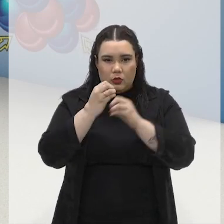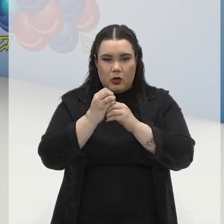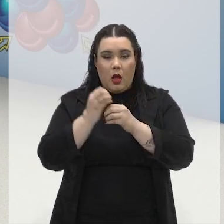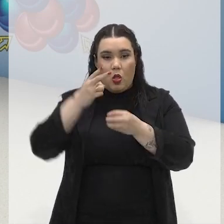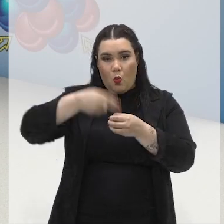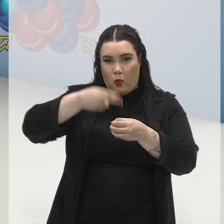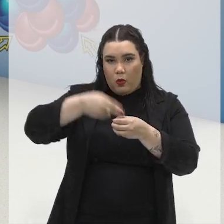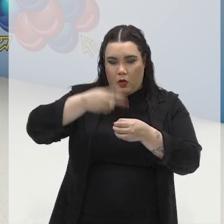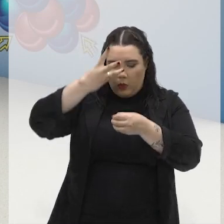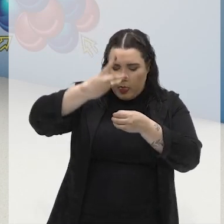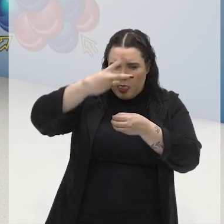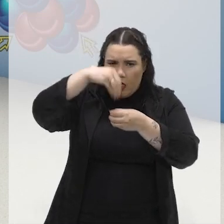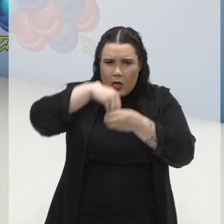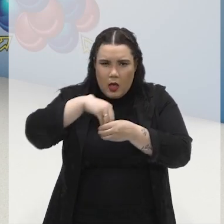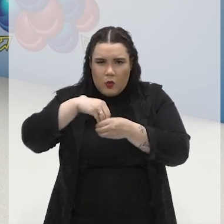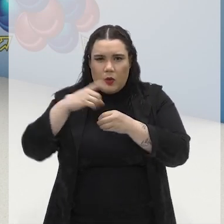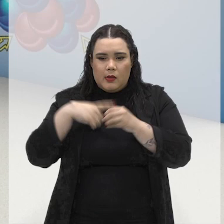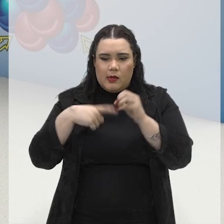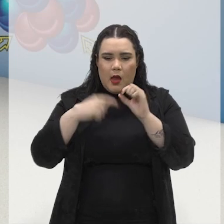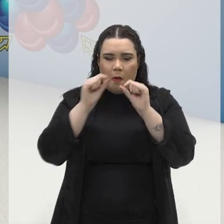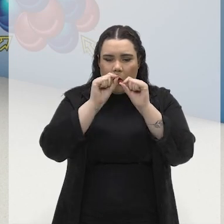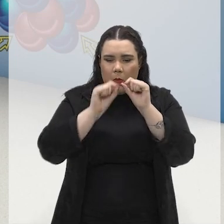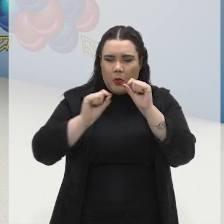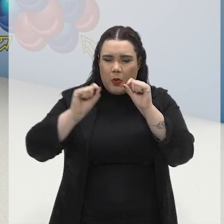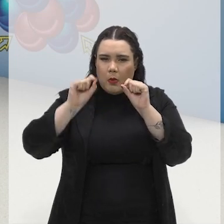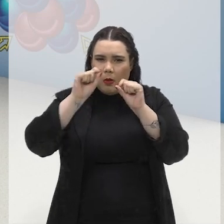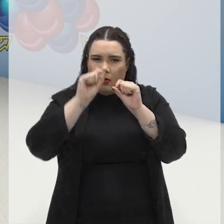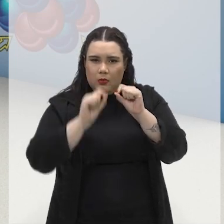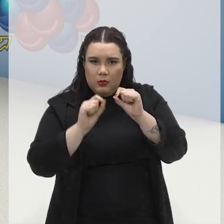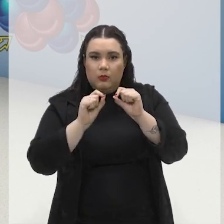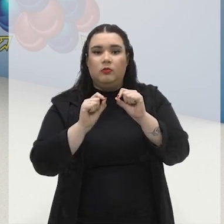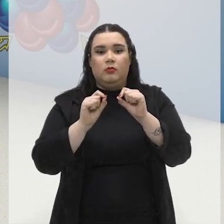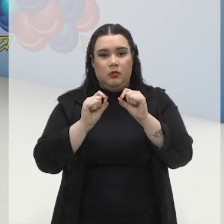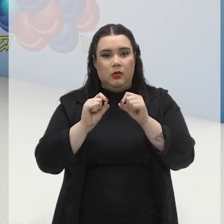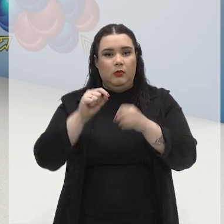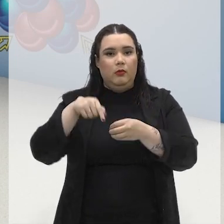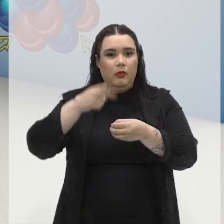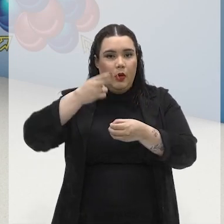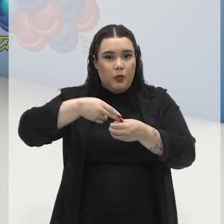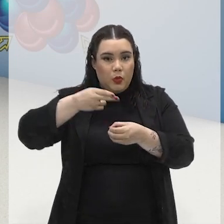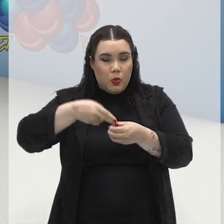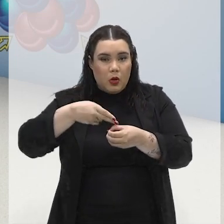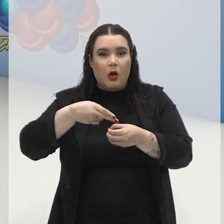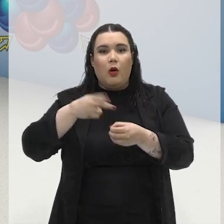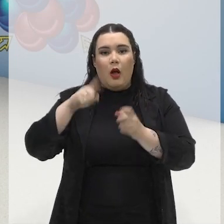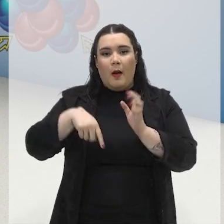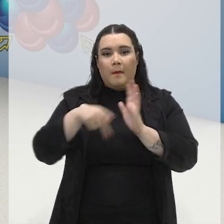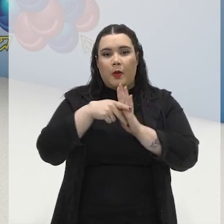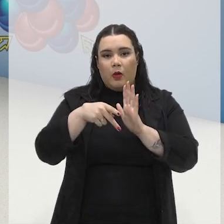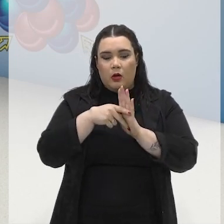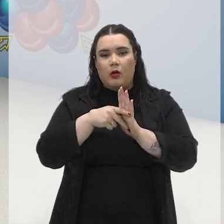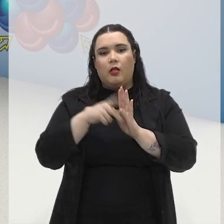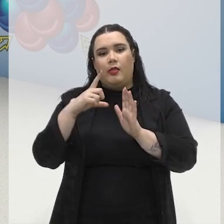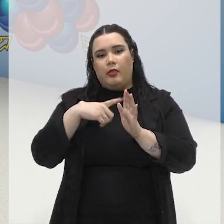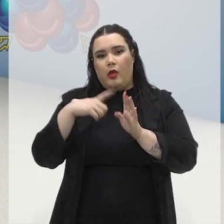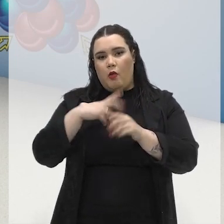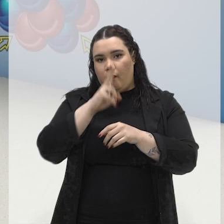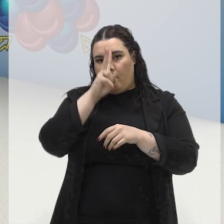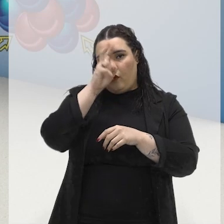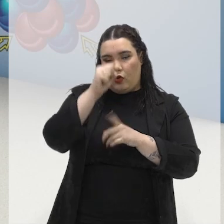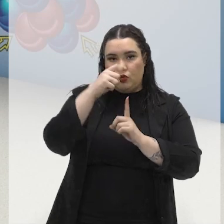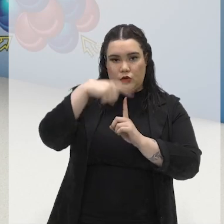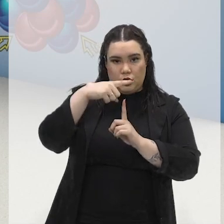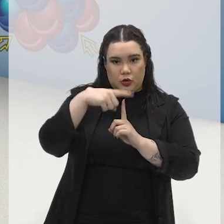do átomo. Então, o núcleo do átomo, ele só existe, ele só é estável por conta da força nuclear